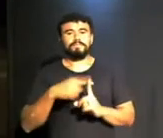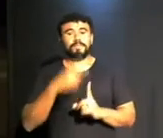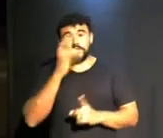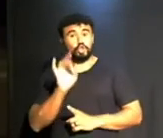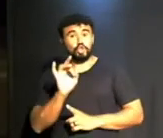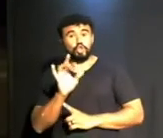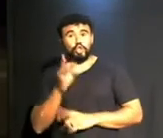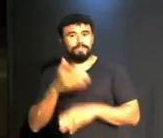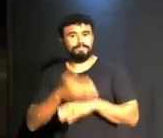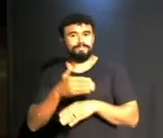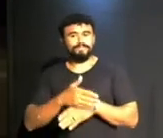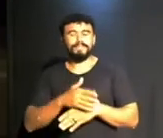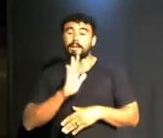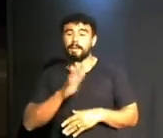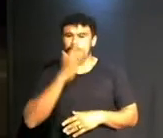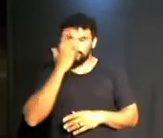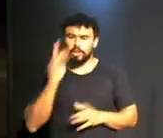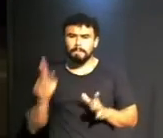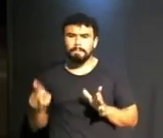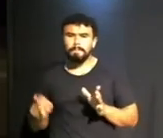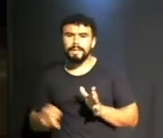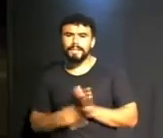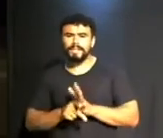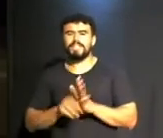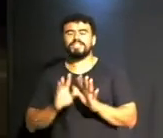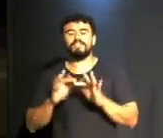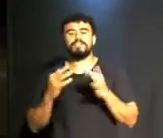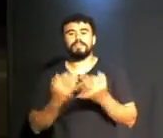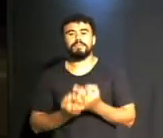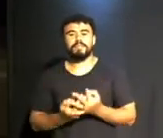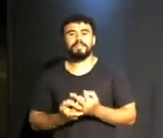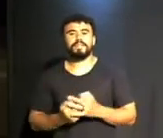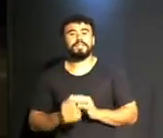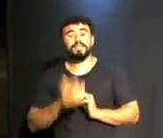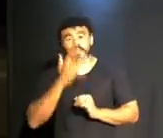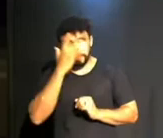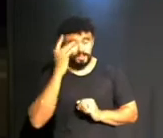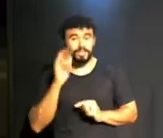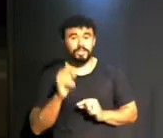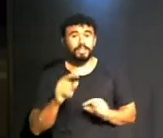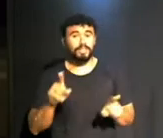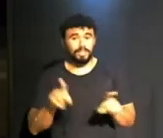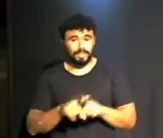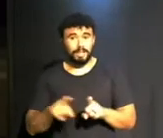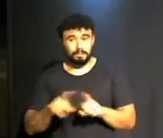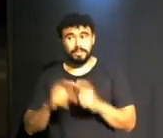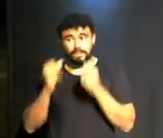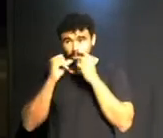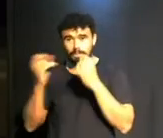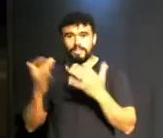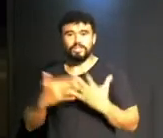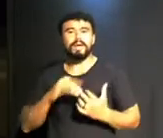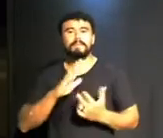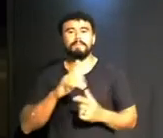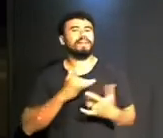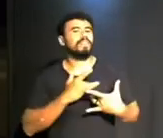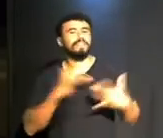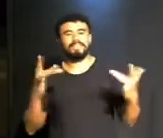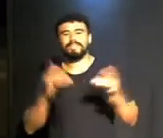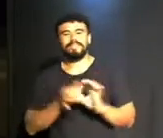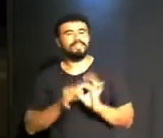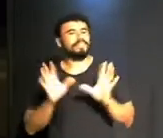frequentadores mas aqueles que pertencem a Igreja São aqueles que também são abençoados mas estão prontos